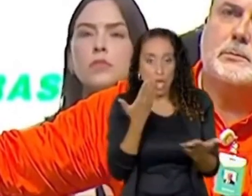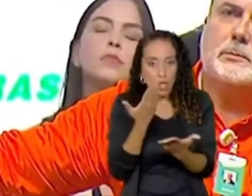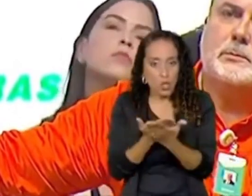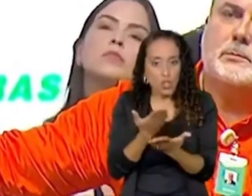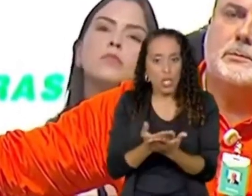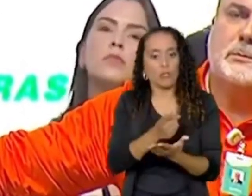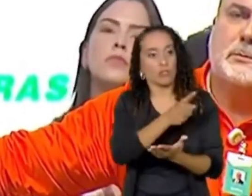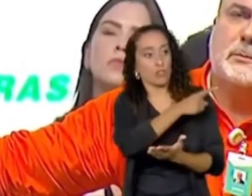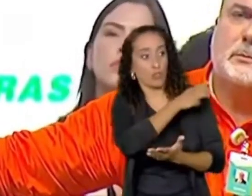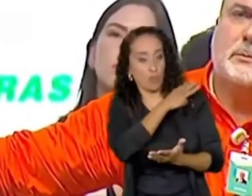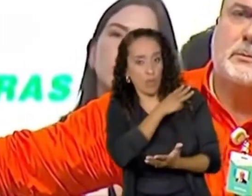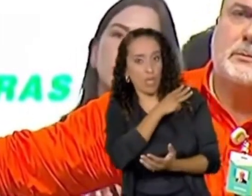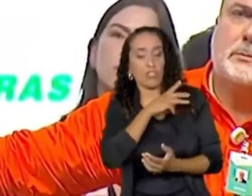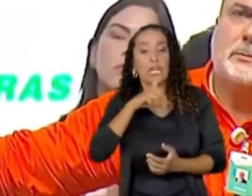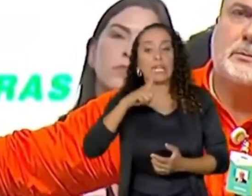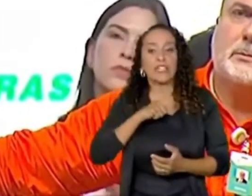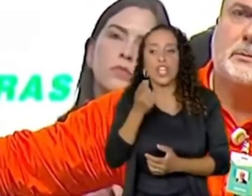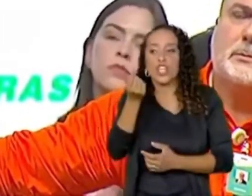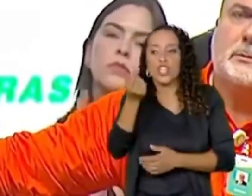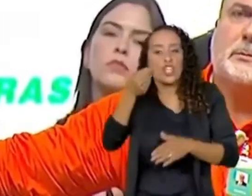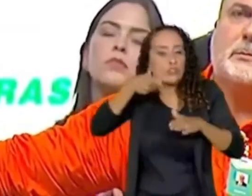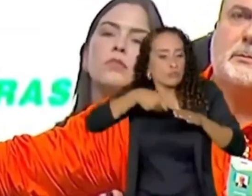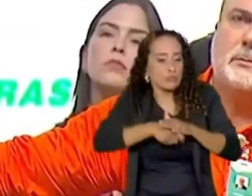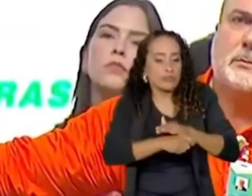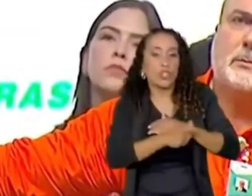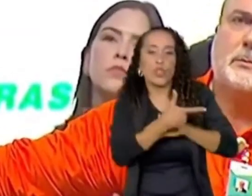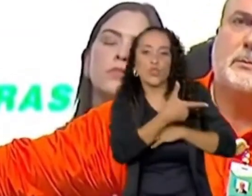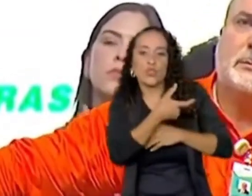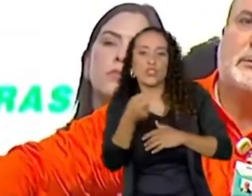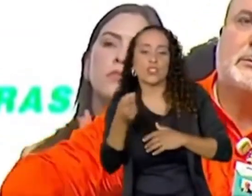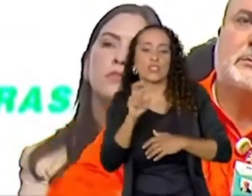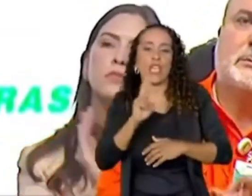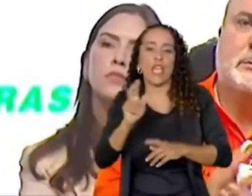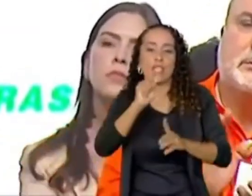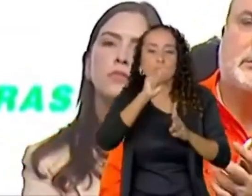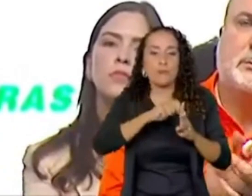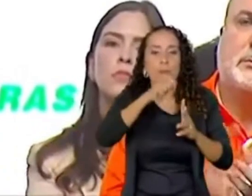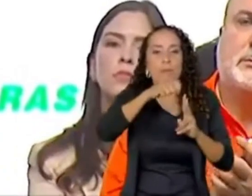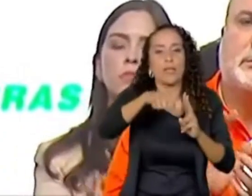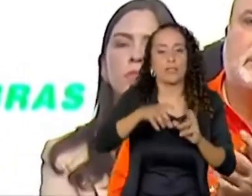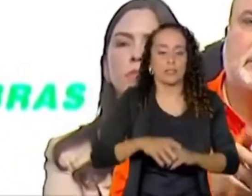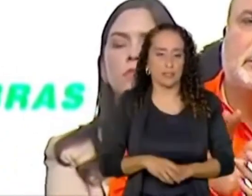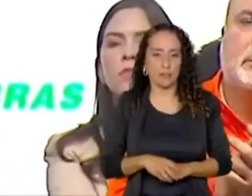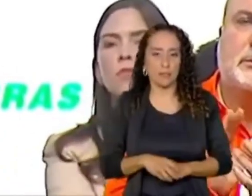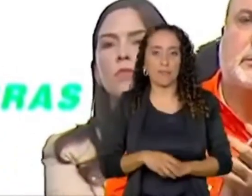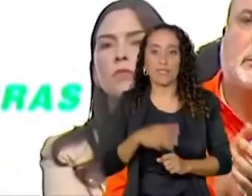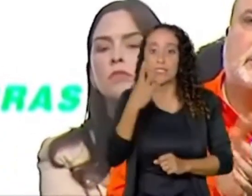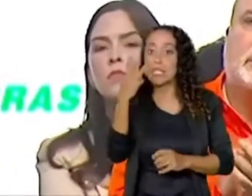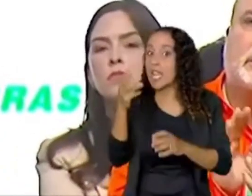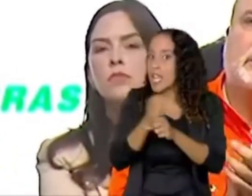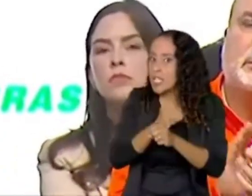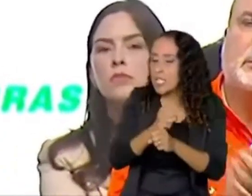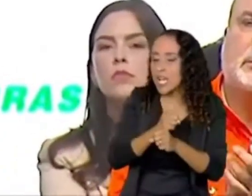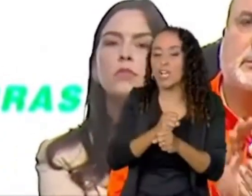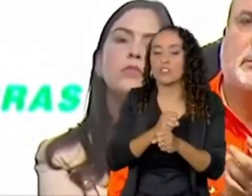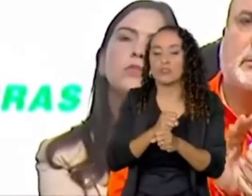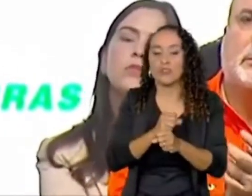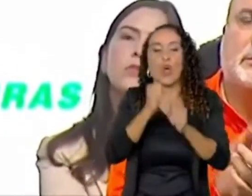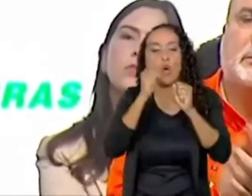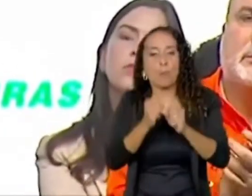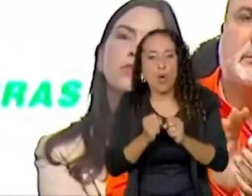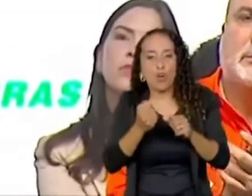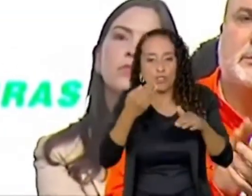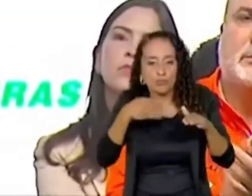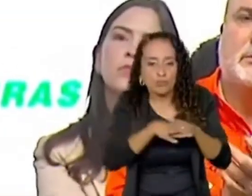médio, ele vai ter uma poupança de R$200 por mês. Durante os 3 anos, ele pode